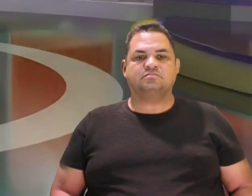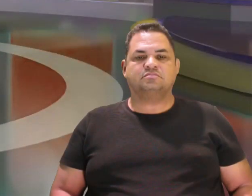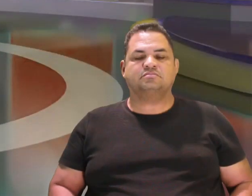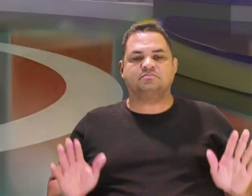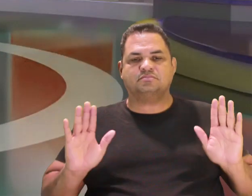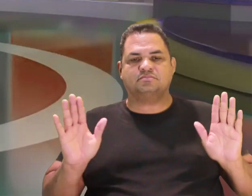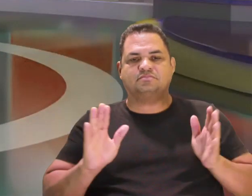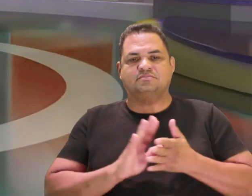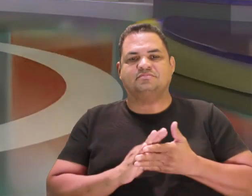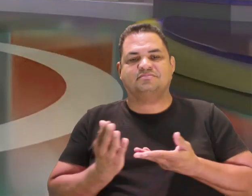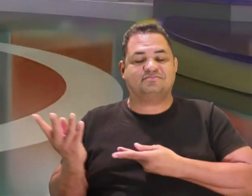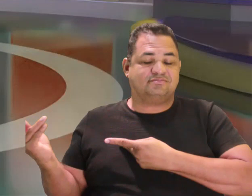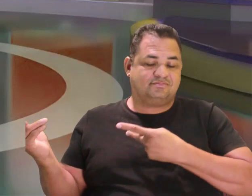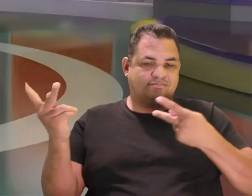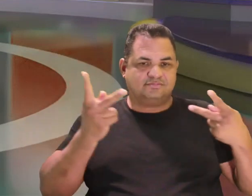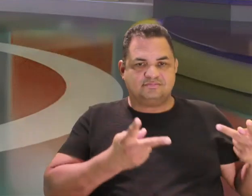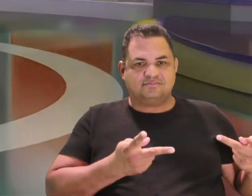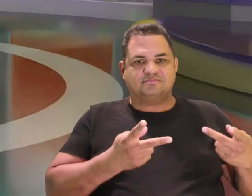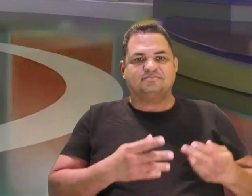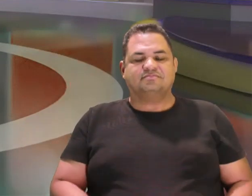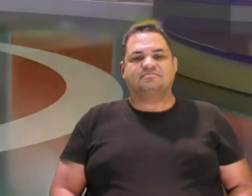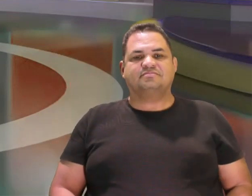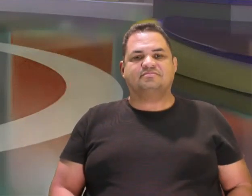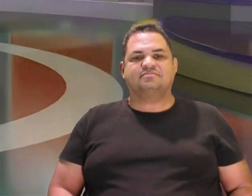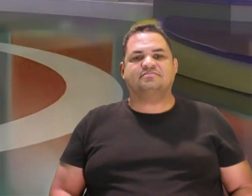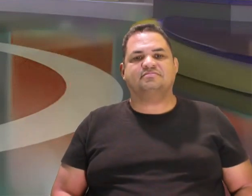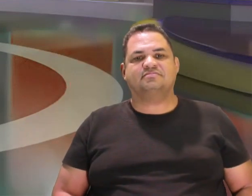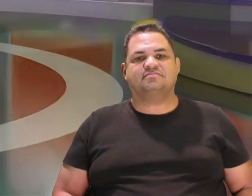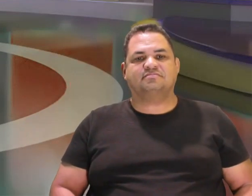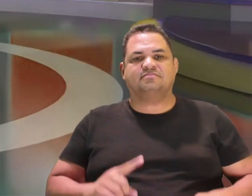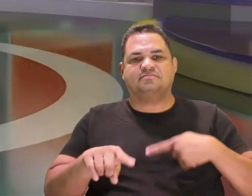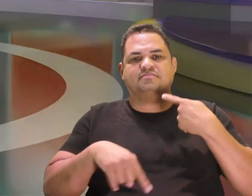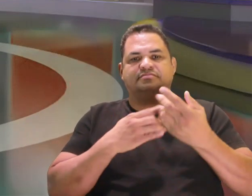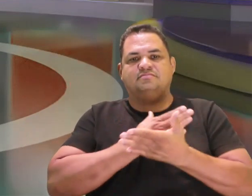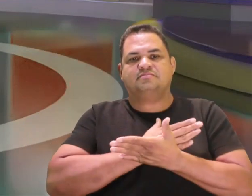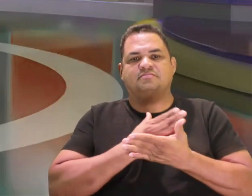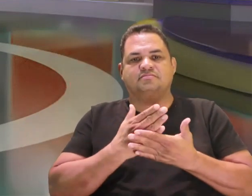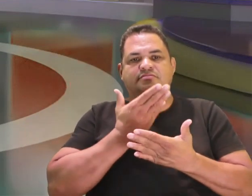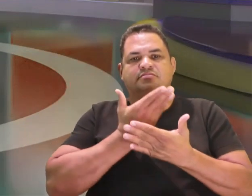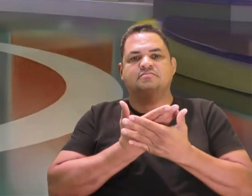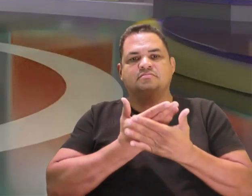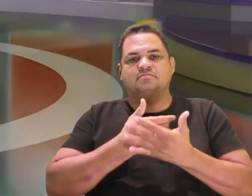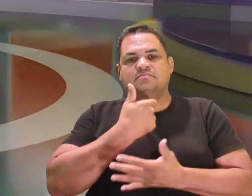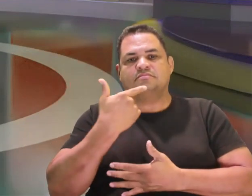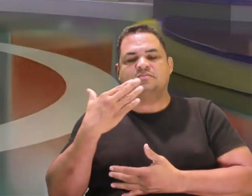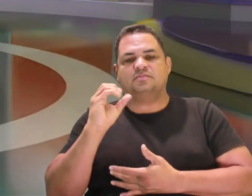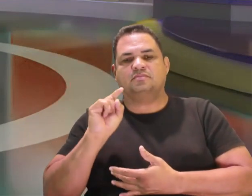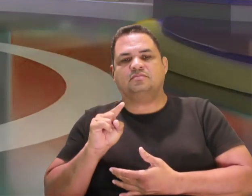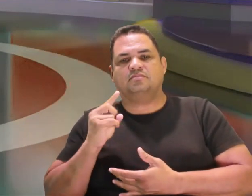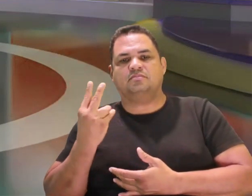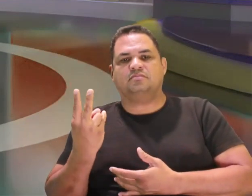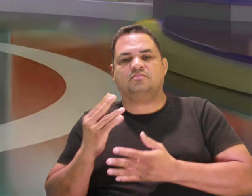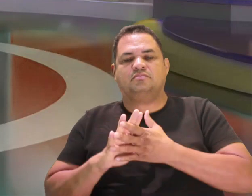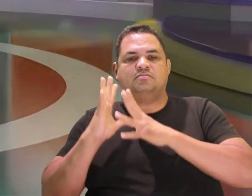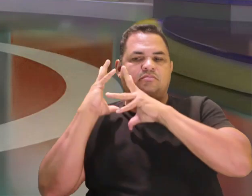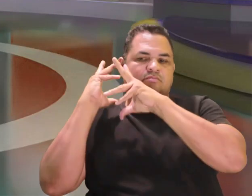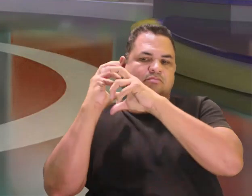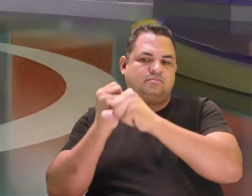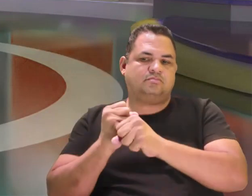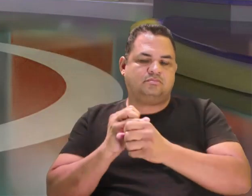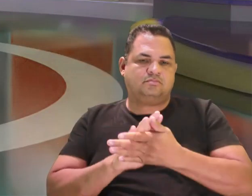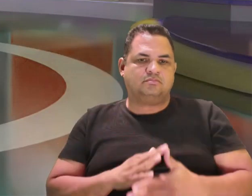Olá para todo mundo, sejam bem-vindos, welcome! Daqui a pouco daremos início à nossa aula 10.2 de Review